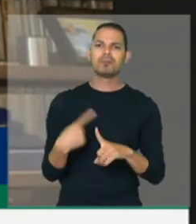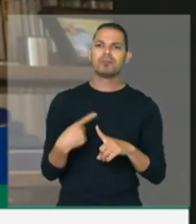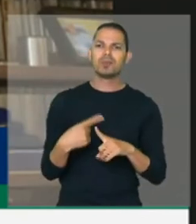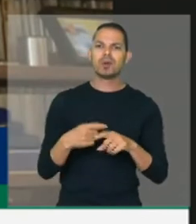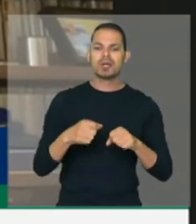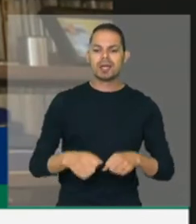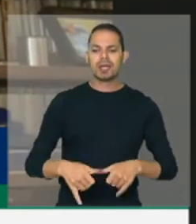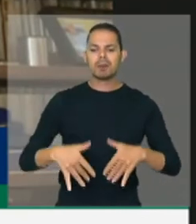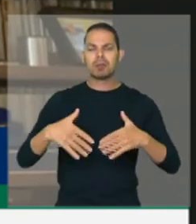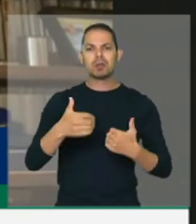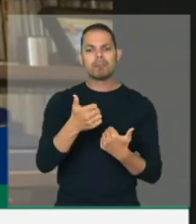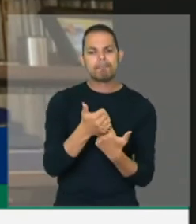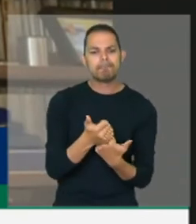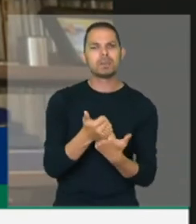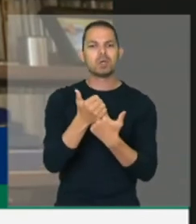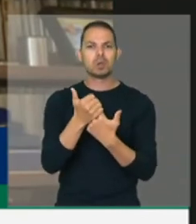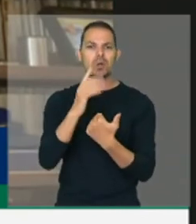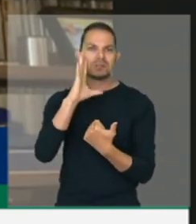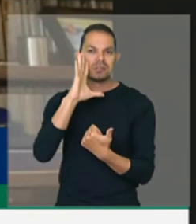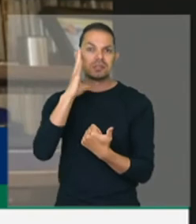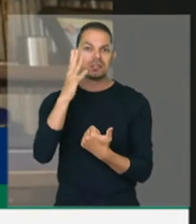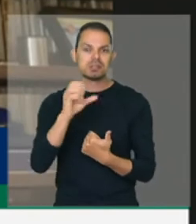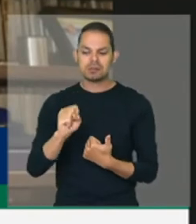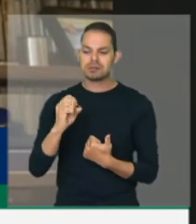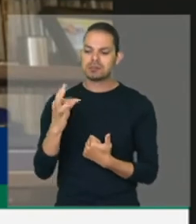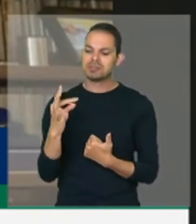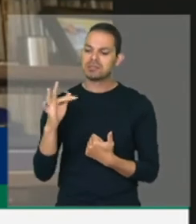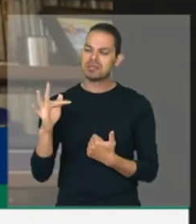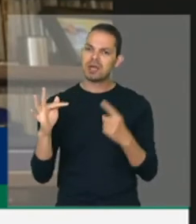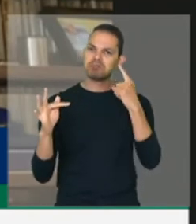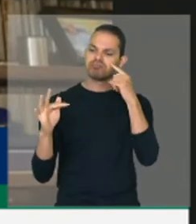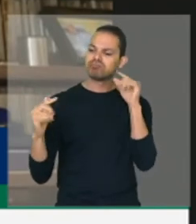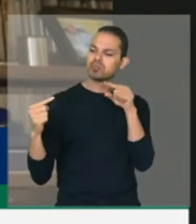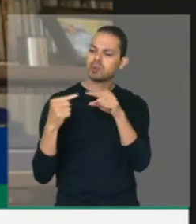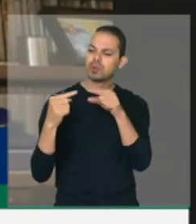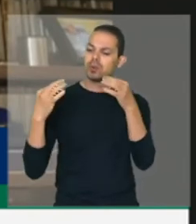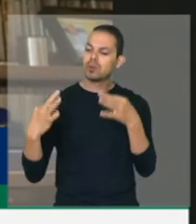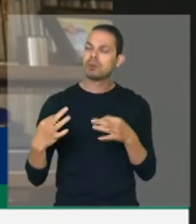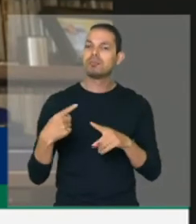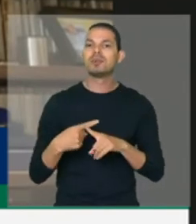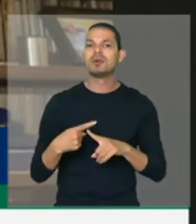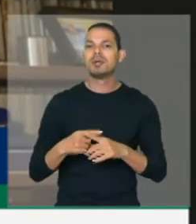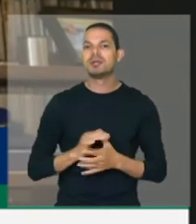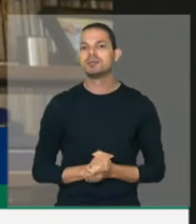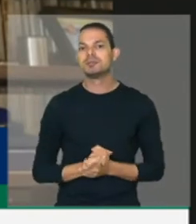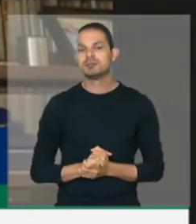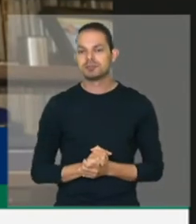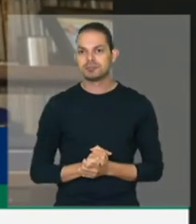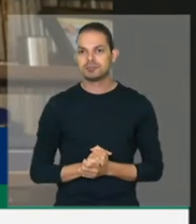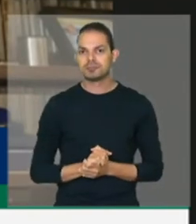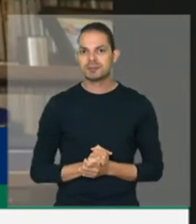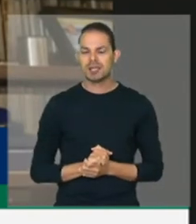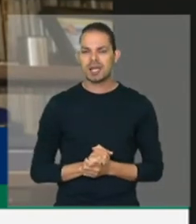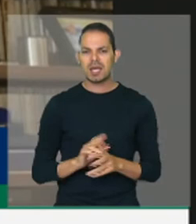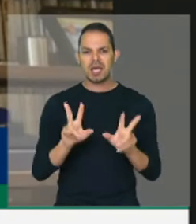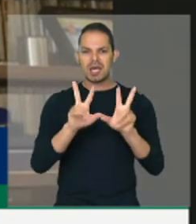Parlamento ratificou essa decisão do Supremo Tribunal Federal? Não é uma questão